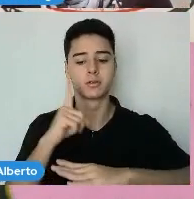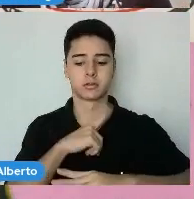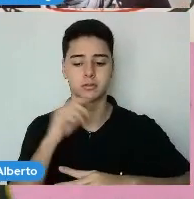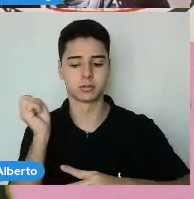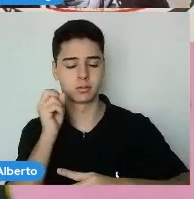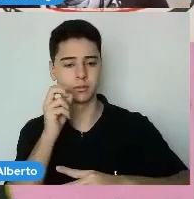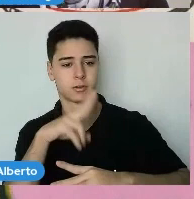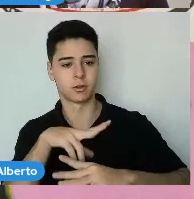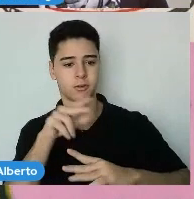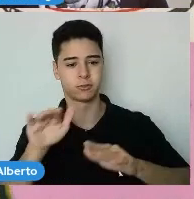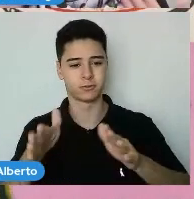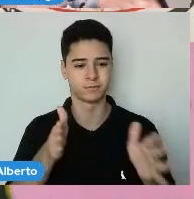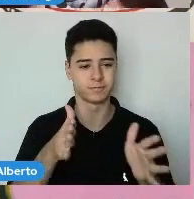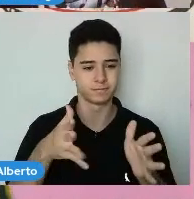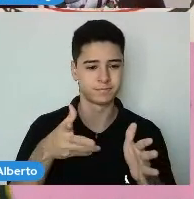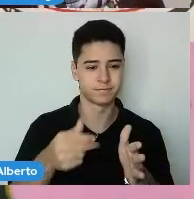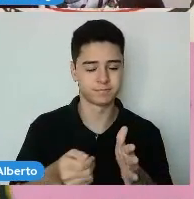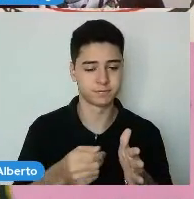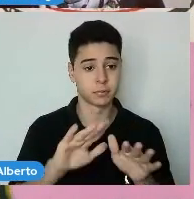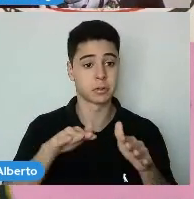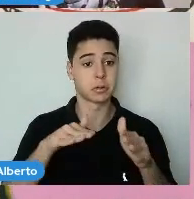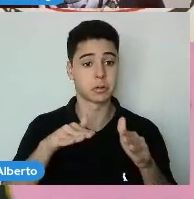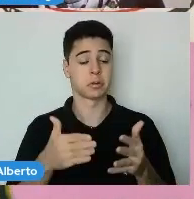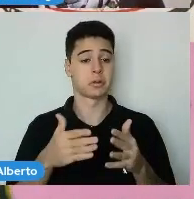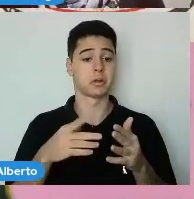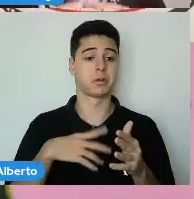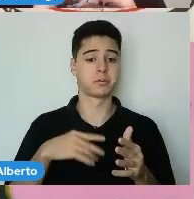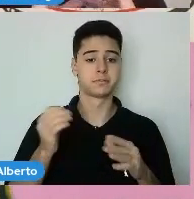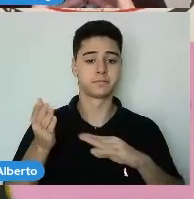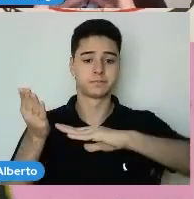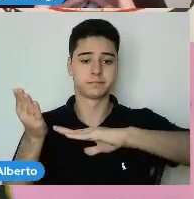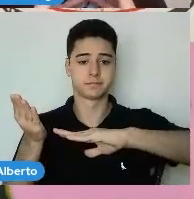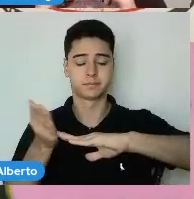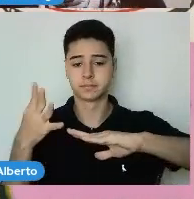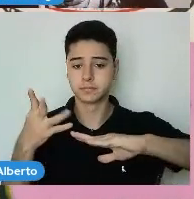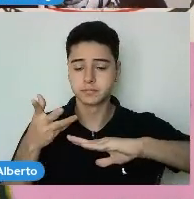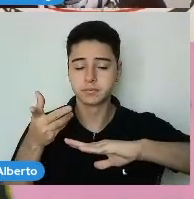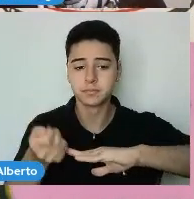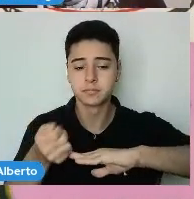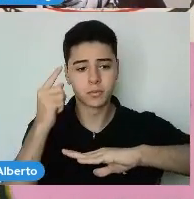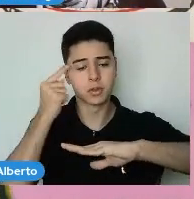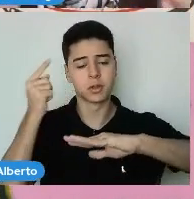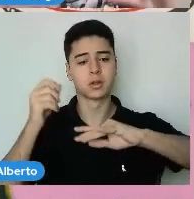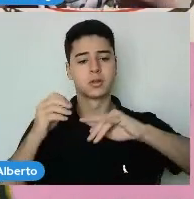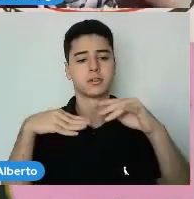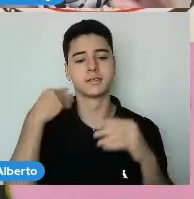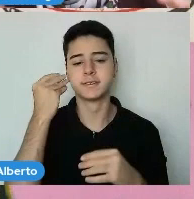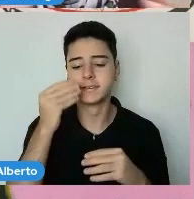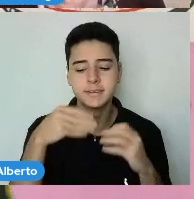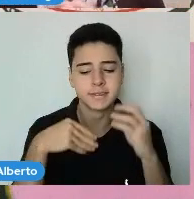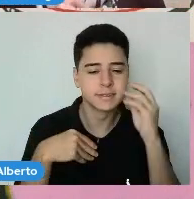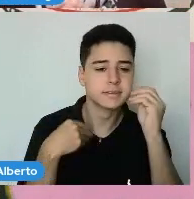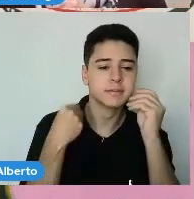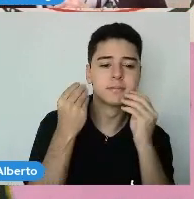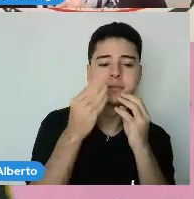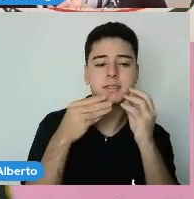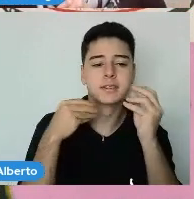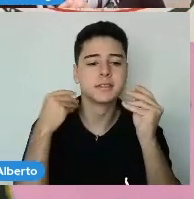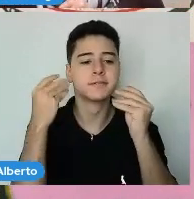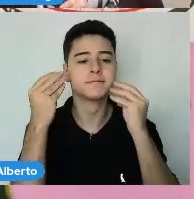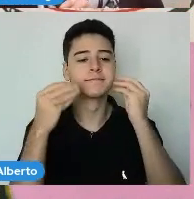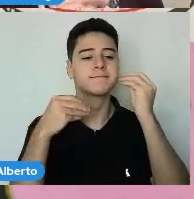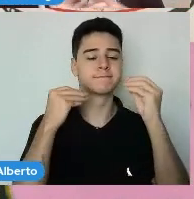alternativas, tá? E na contemporaneidade, a gente trabalha com a ideia de experimentação. de experimentar